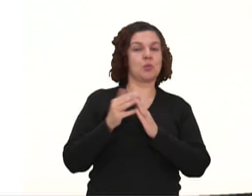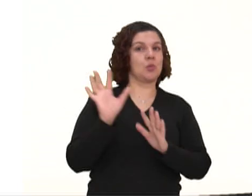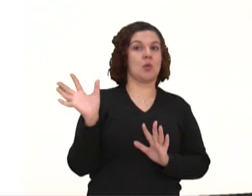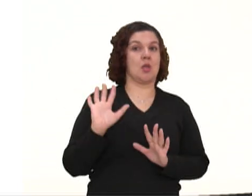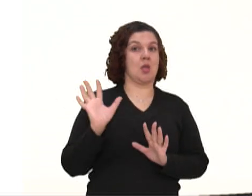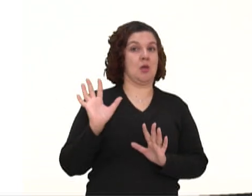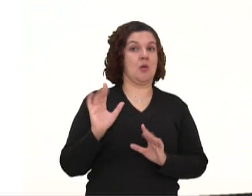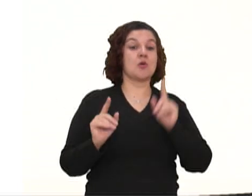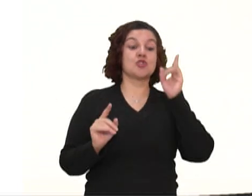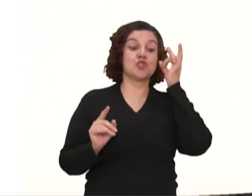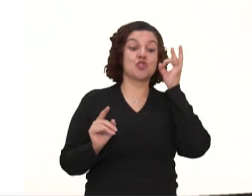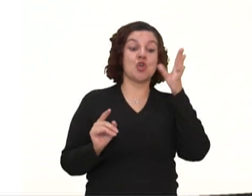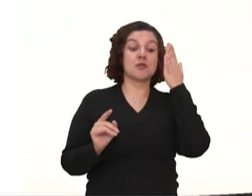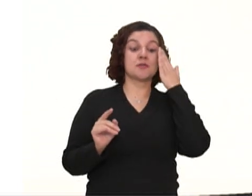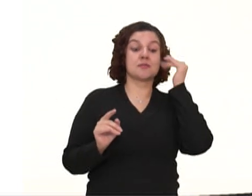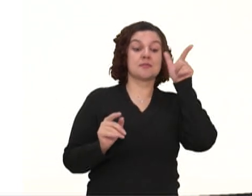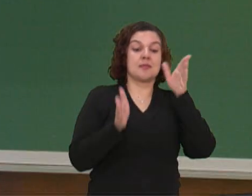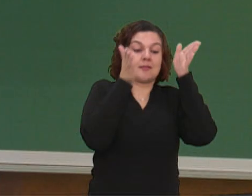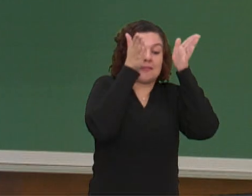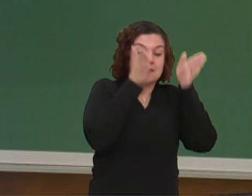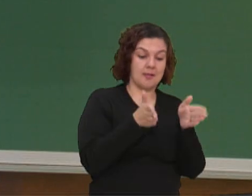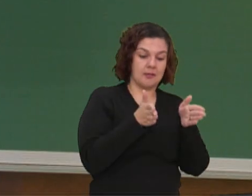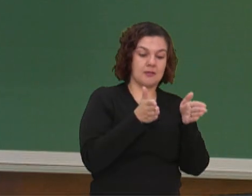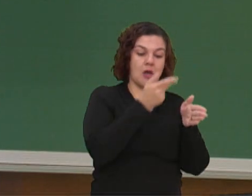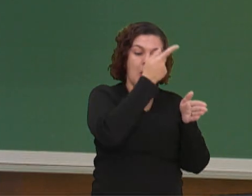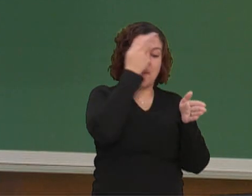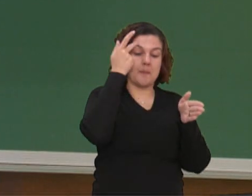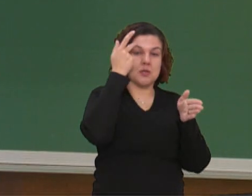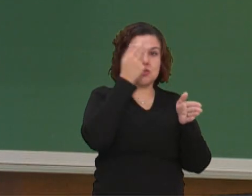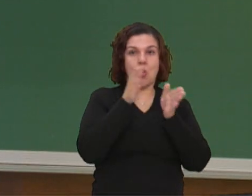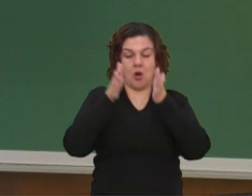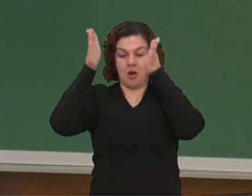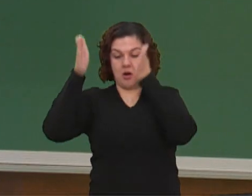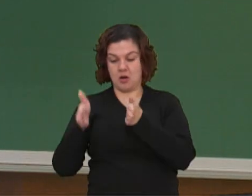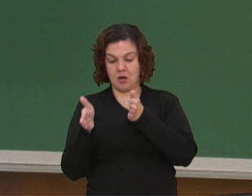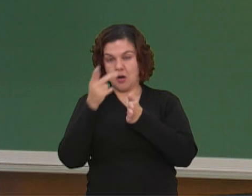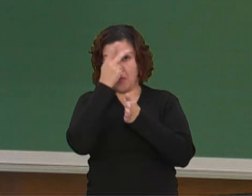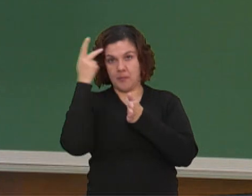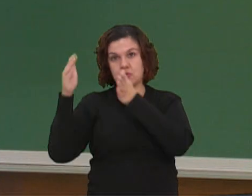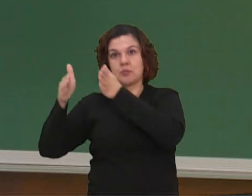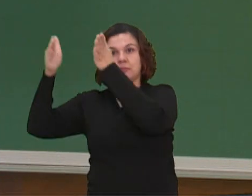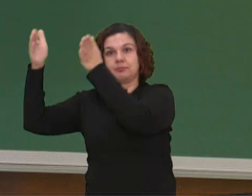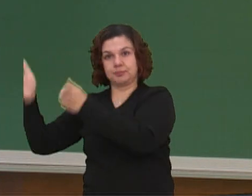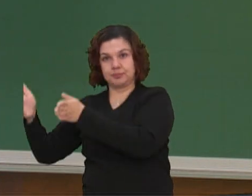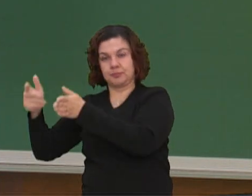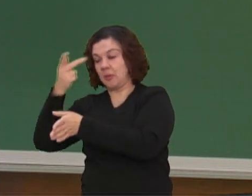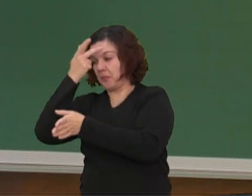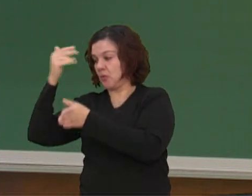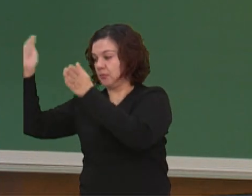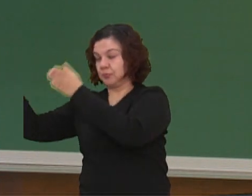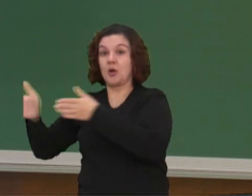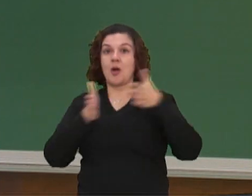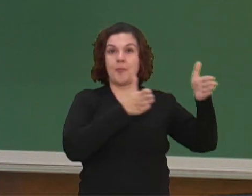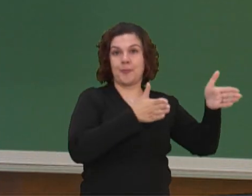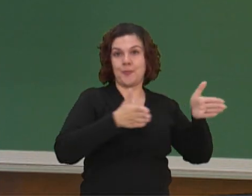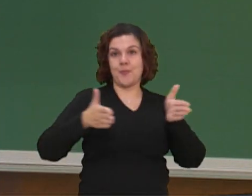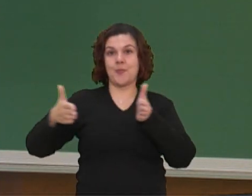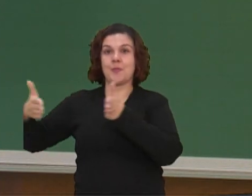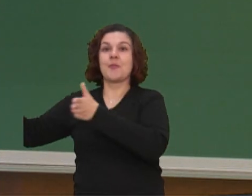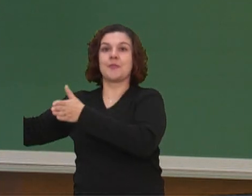ele vai saber um pedaço e vai ter alguém que vai saber outro pedaço até chegar no resultado final.